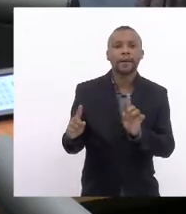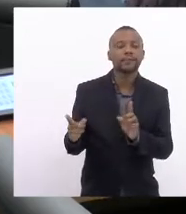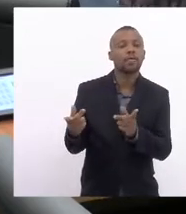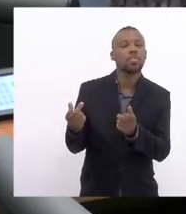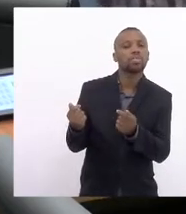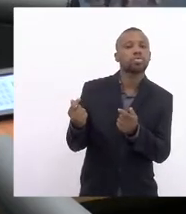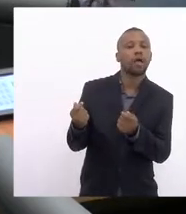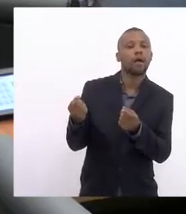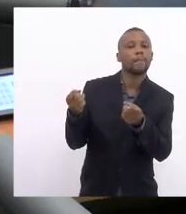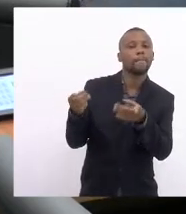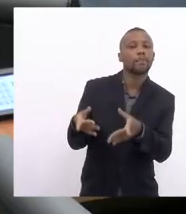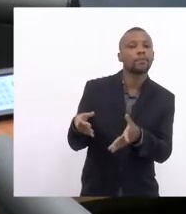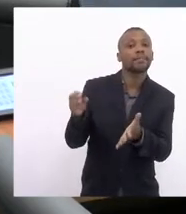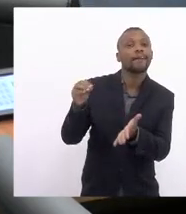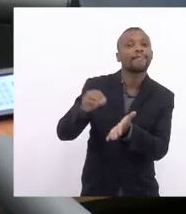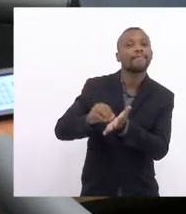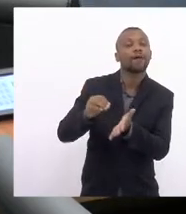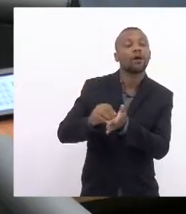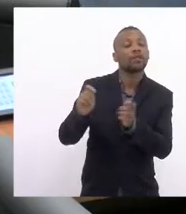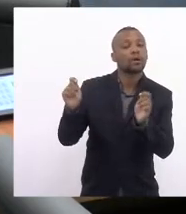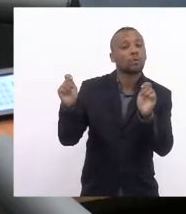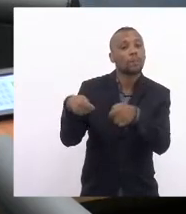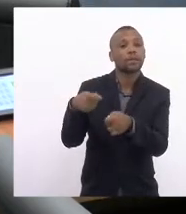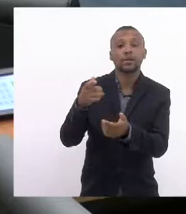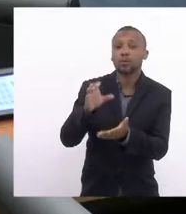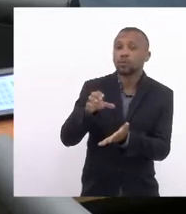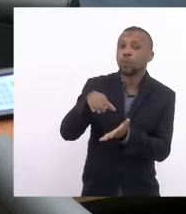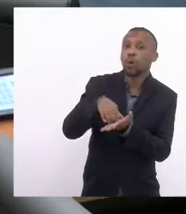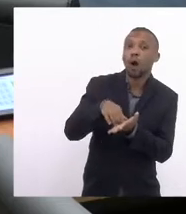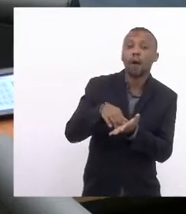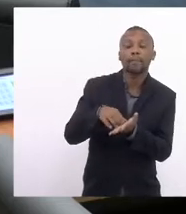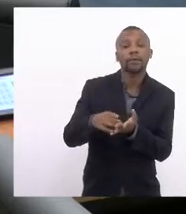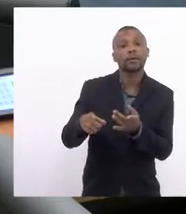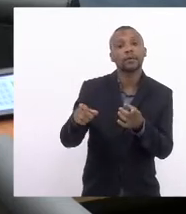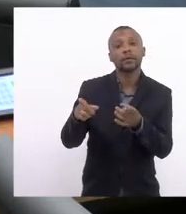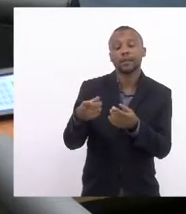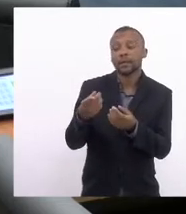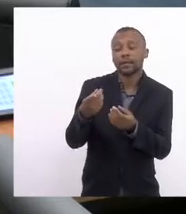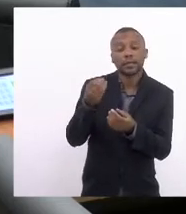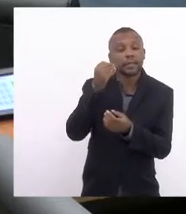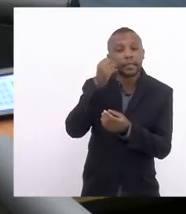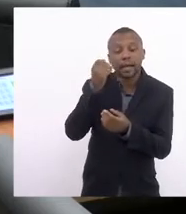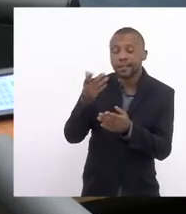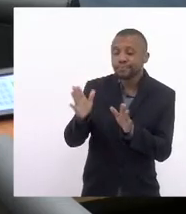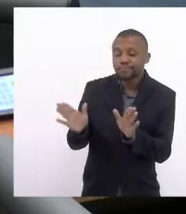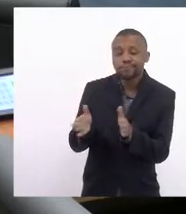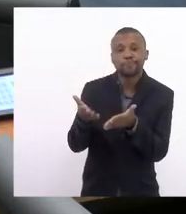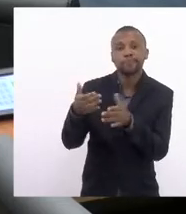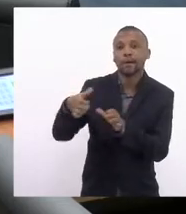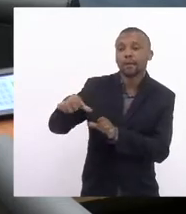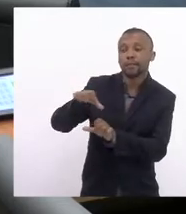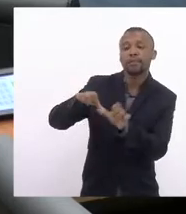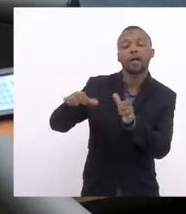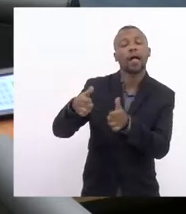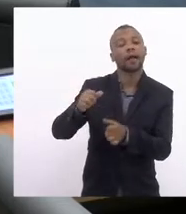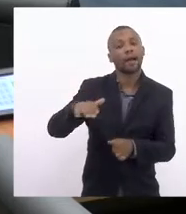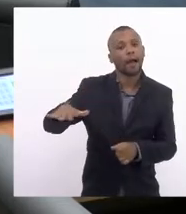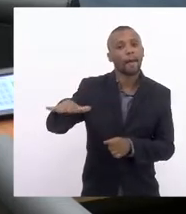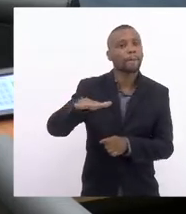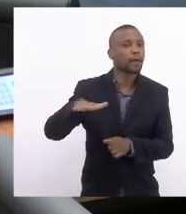da incompetência dos órgãos públicos em darem vida àqueles ambientes. Não